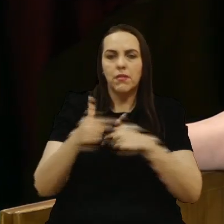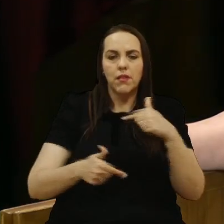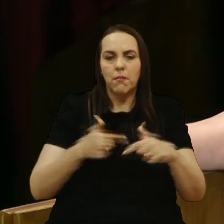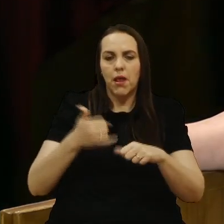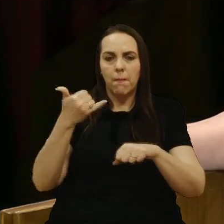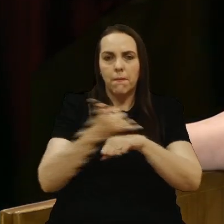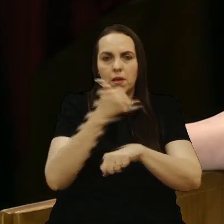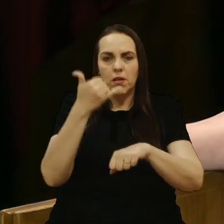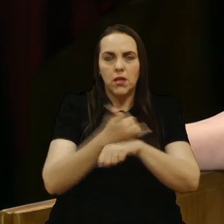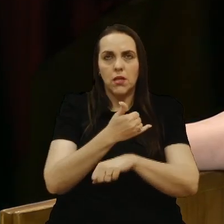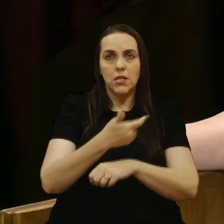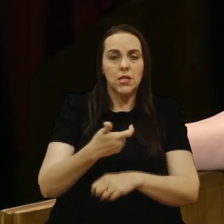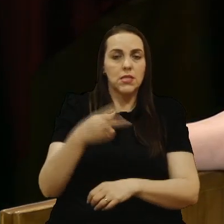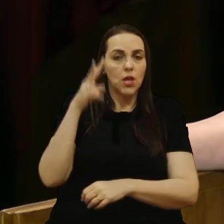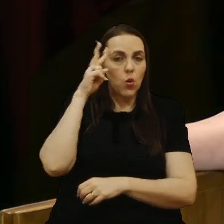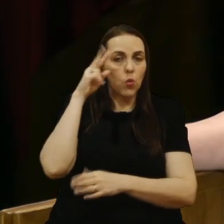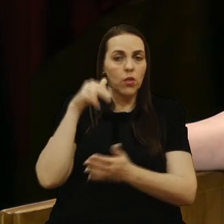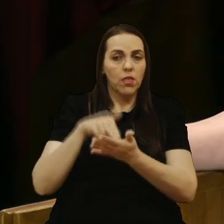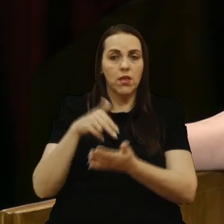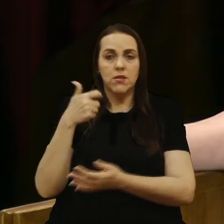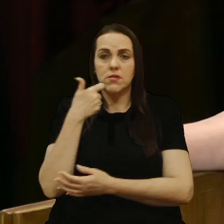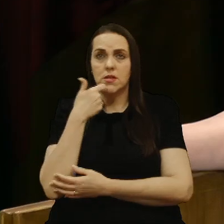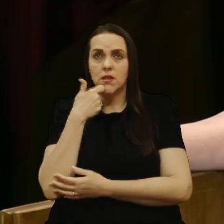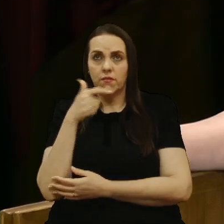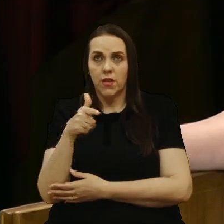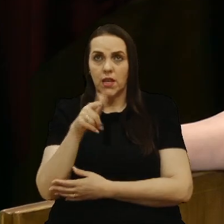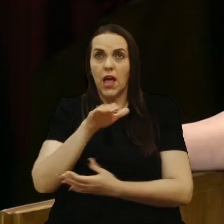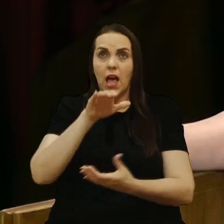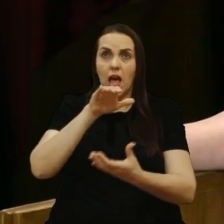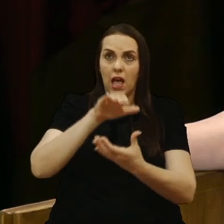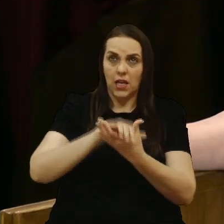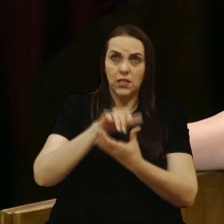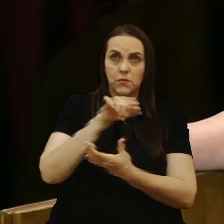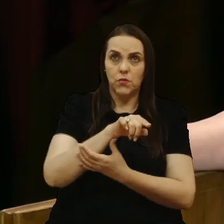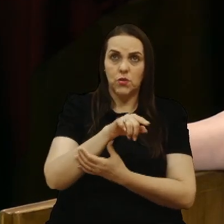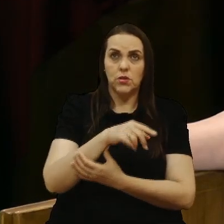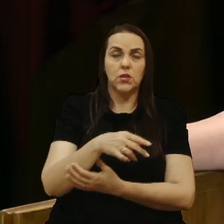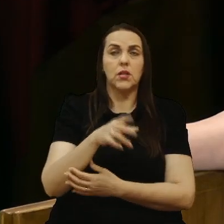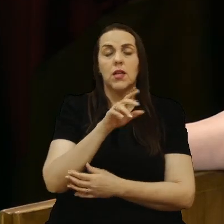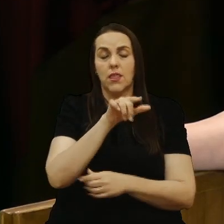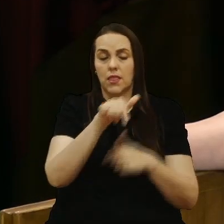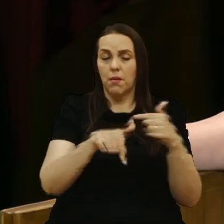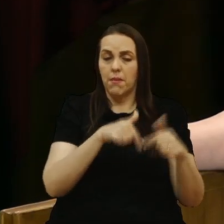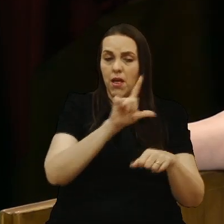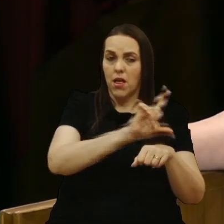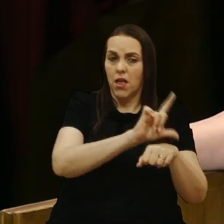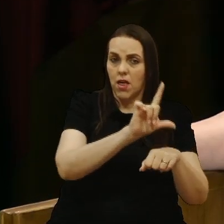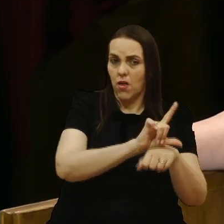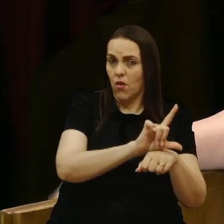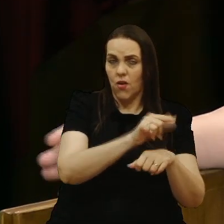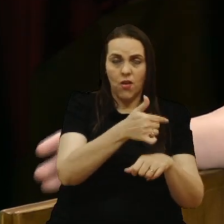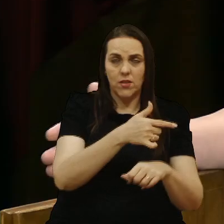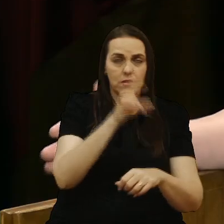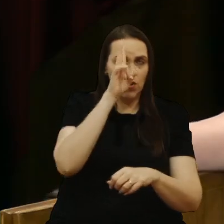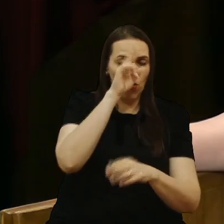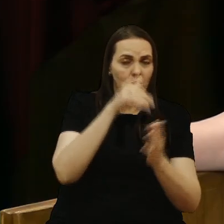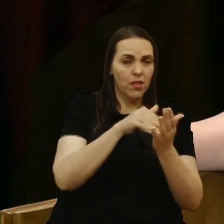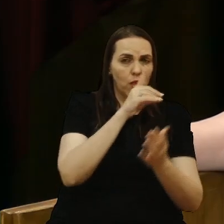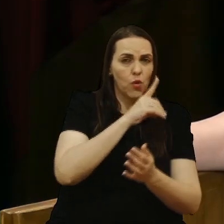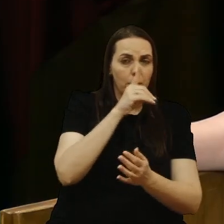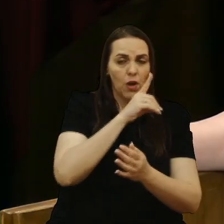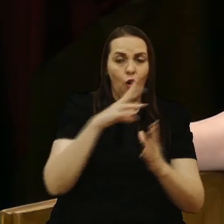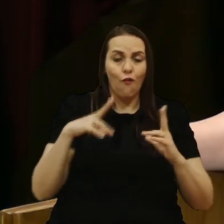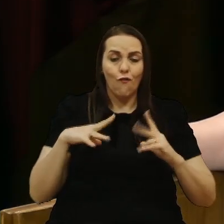de segunda a sexta e a sua esposa que trabalha no comércio de segunda a domingo, que não tem a folga no mesmo